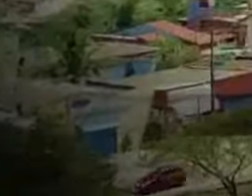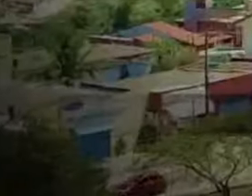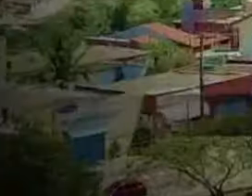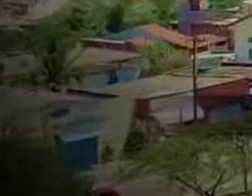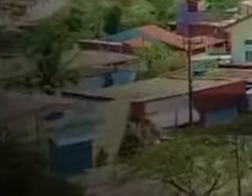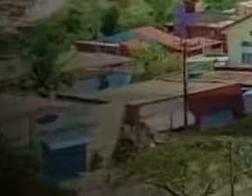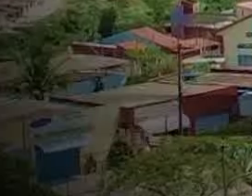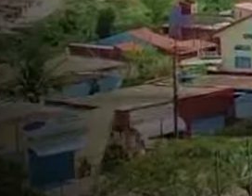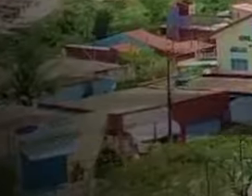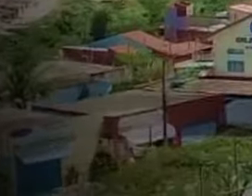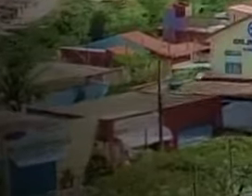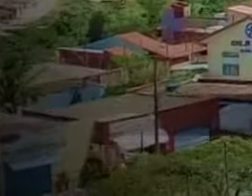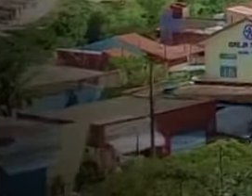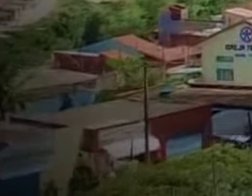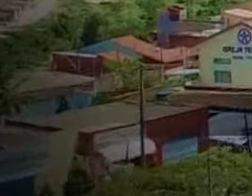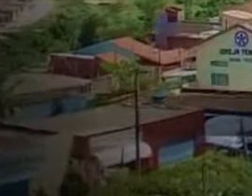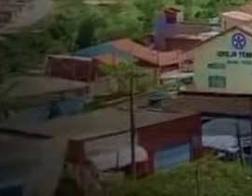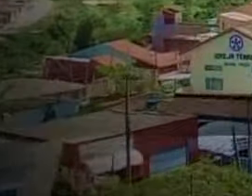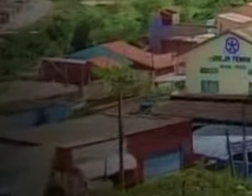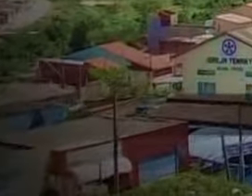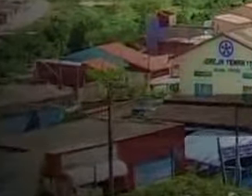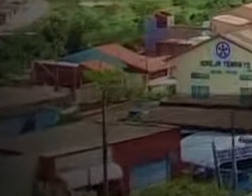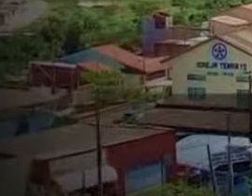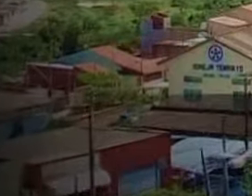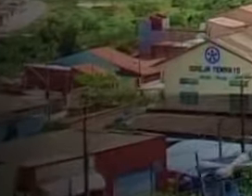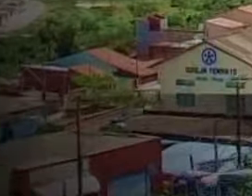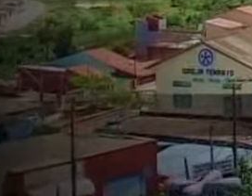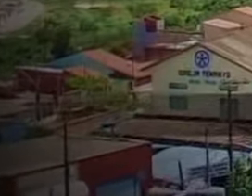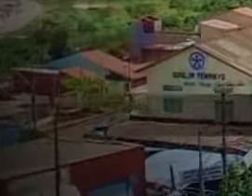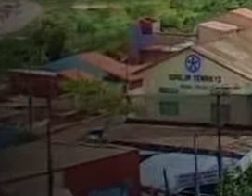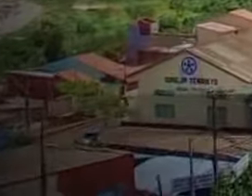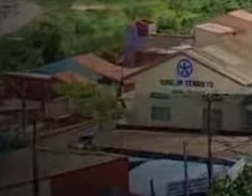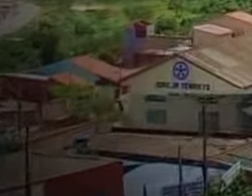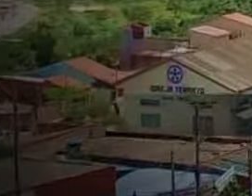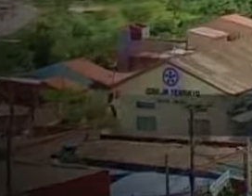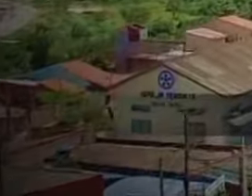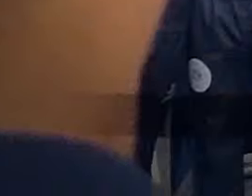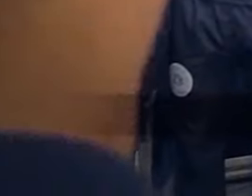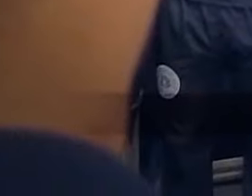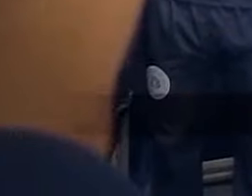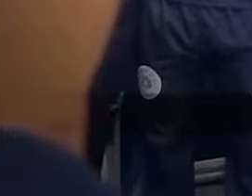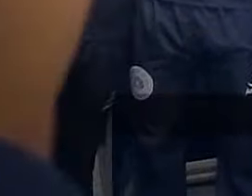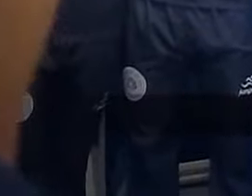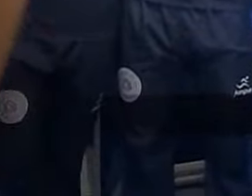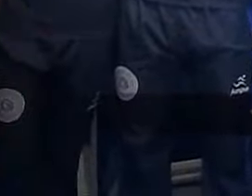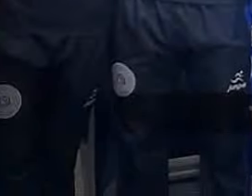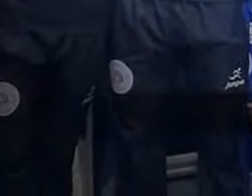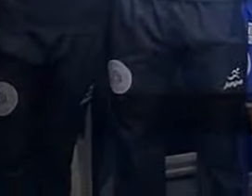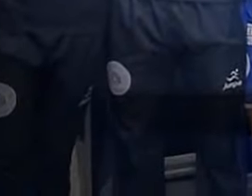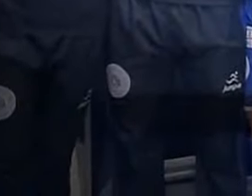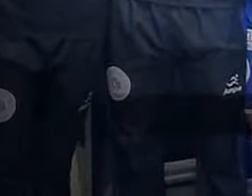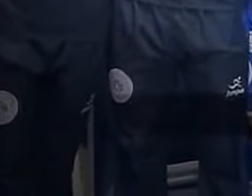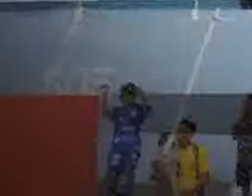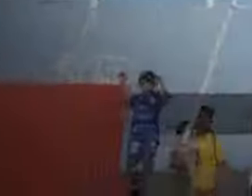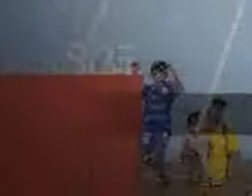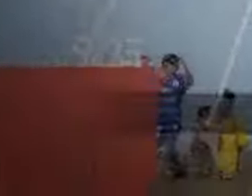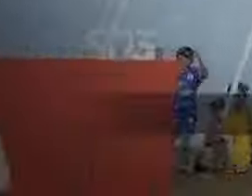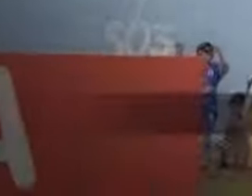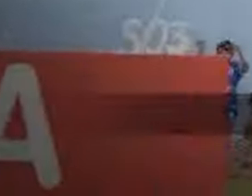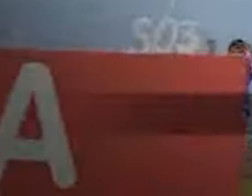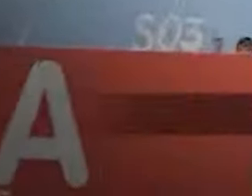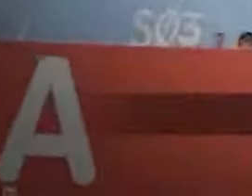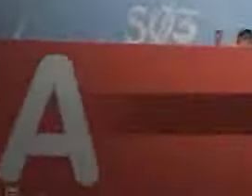Terra adorada entre outras milas do Brasil ó pátria amada doos filhos desses soles